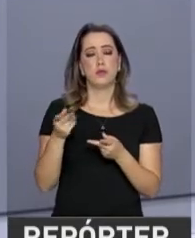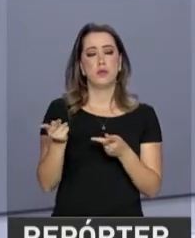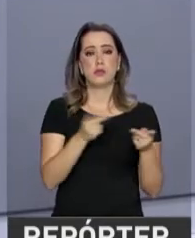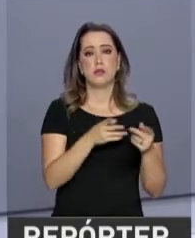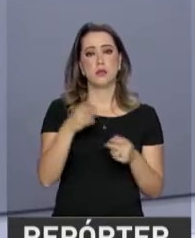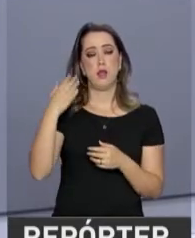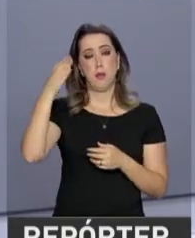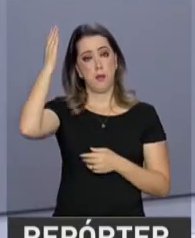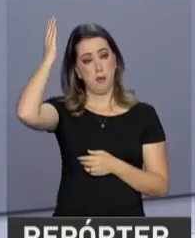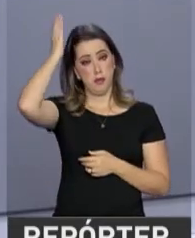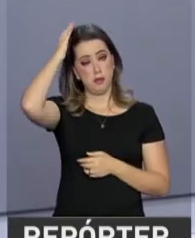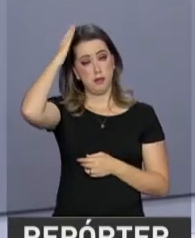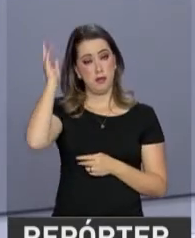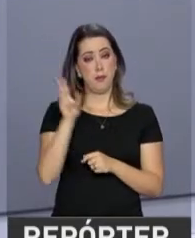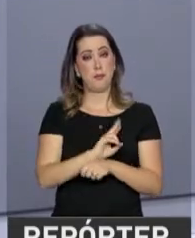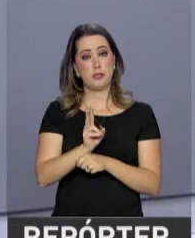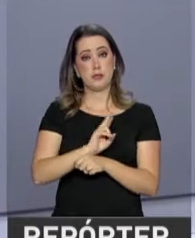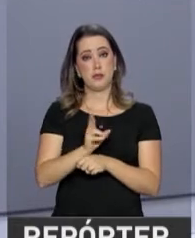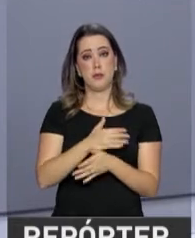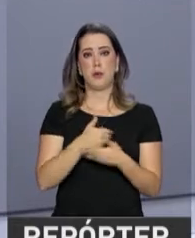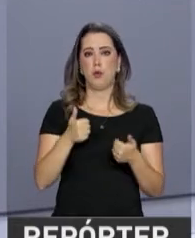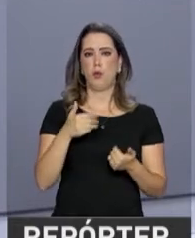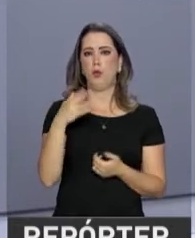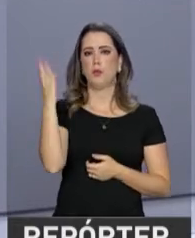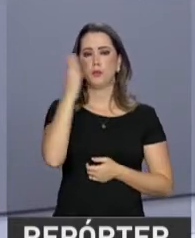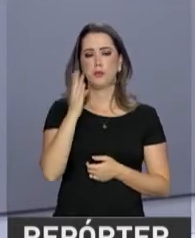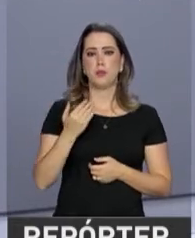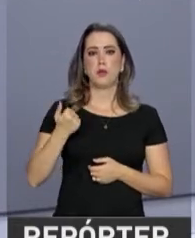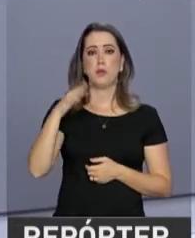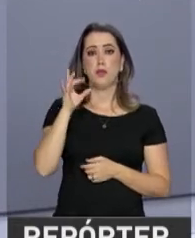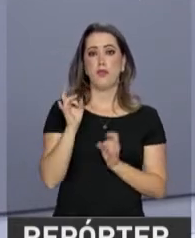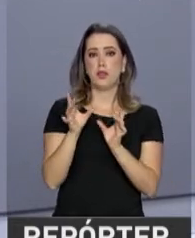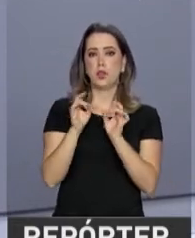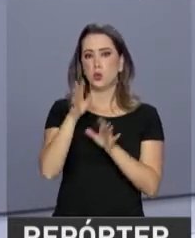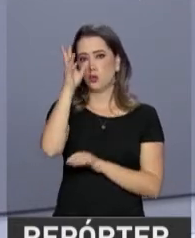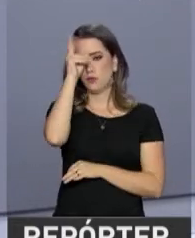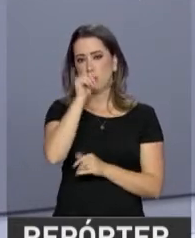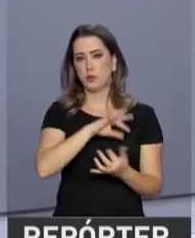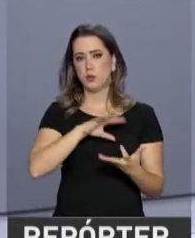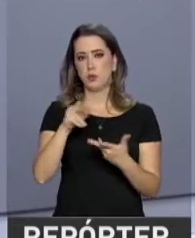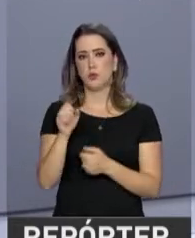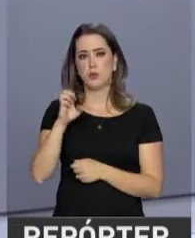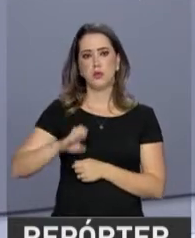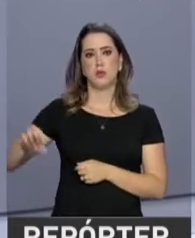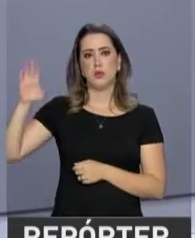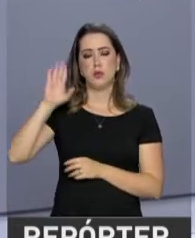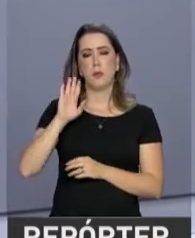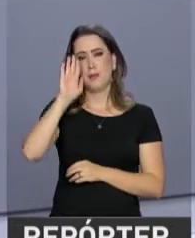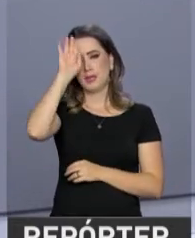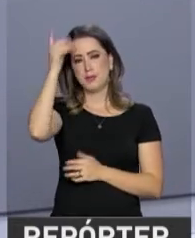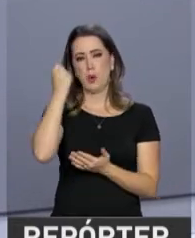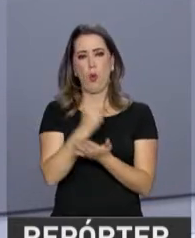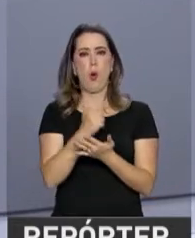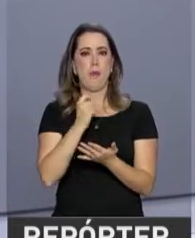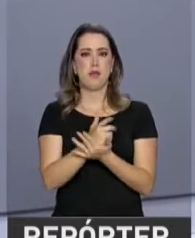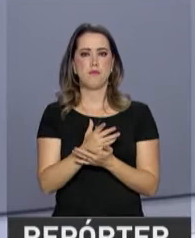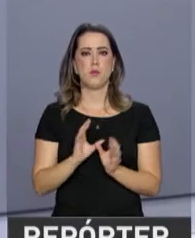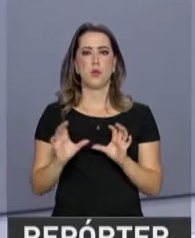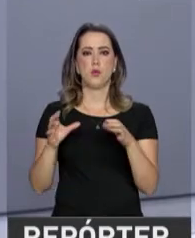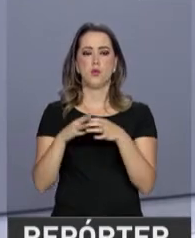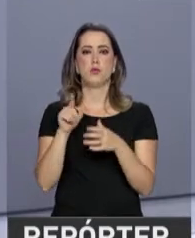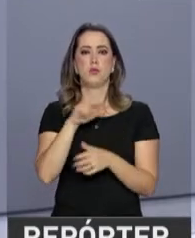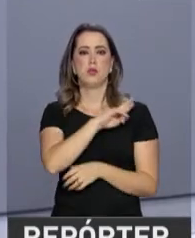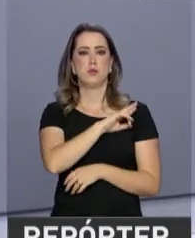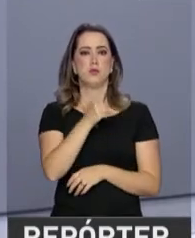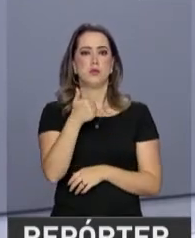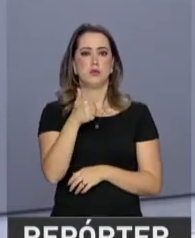de fiscalização. O Brasil é o maior exportador de frango do mundo e a União Europeia é o nosso principal comprador. O bloco é responsável